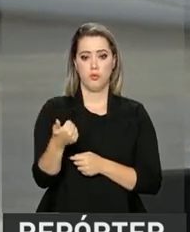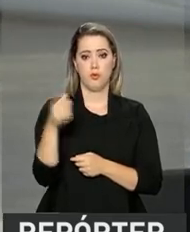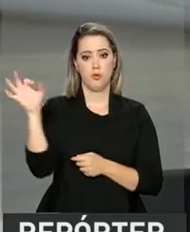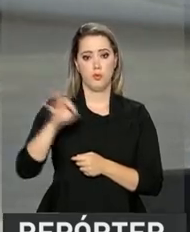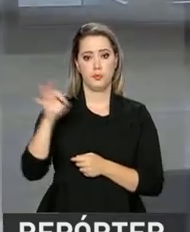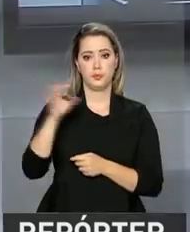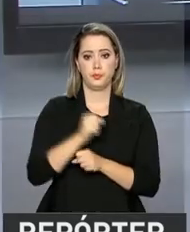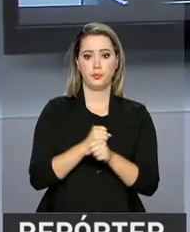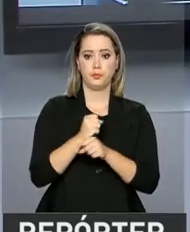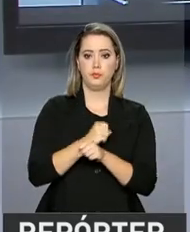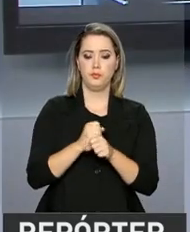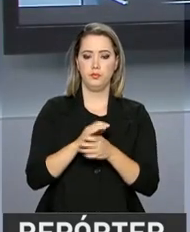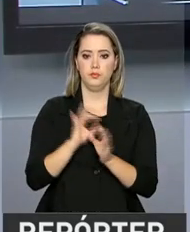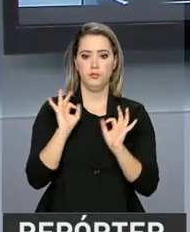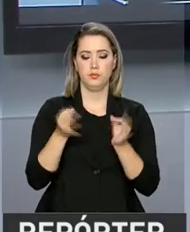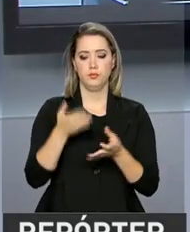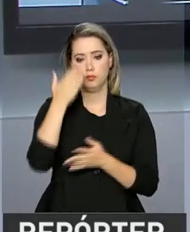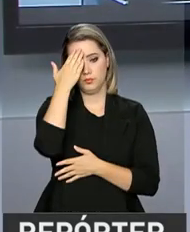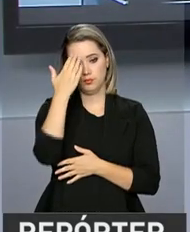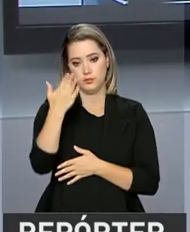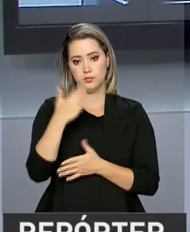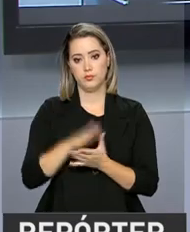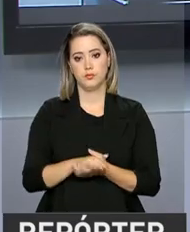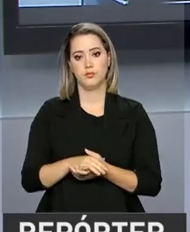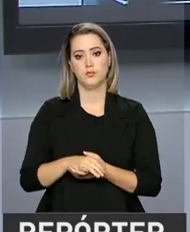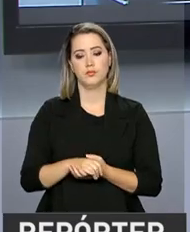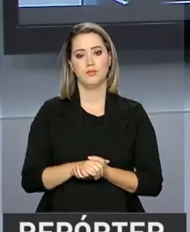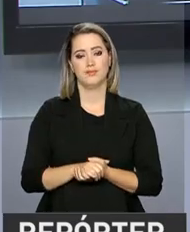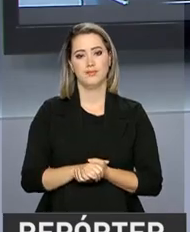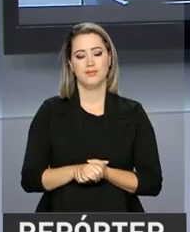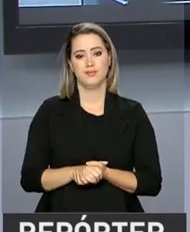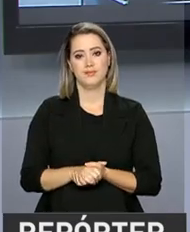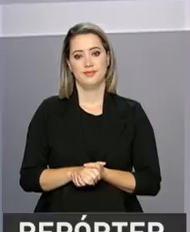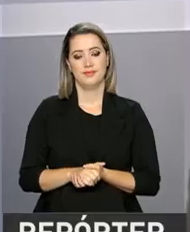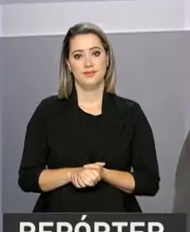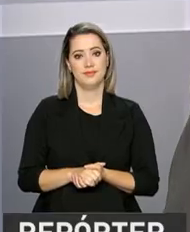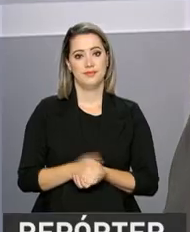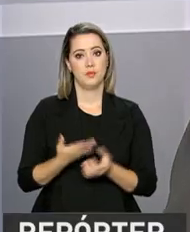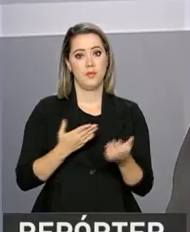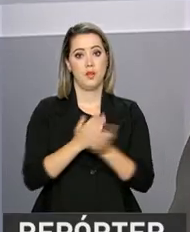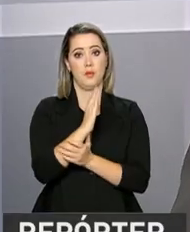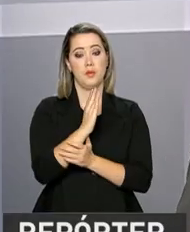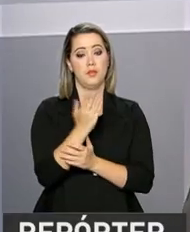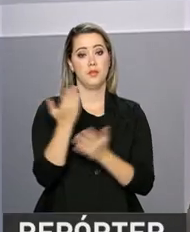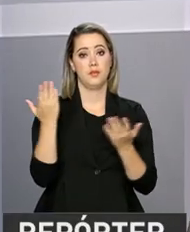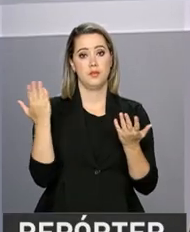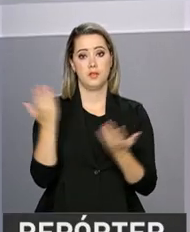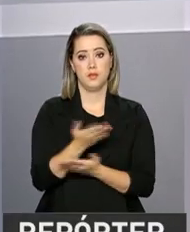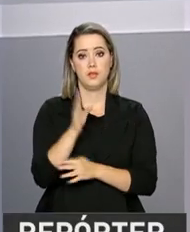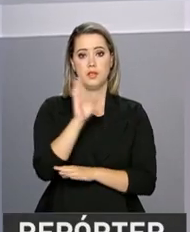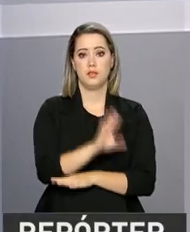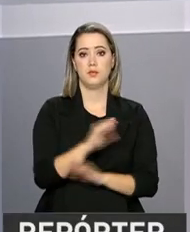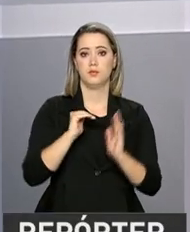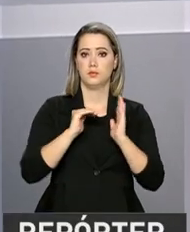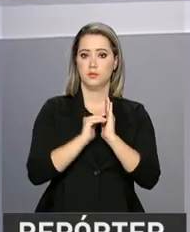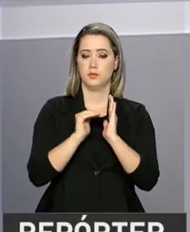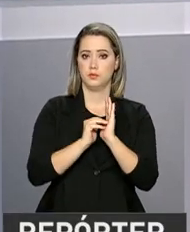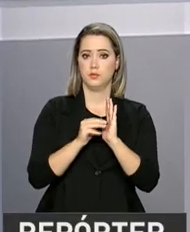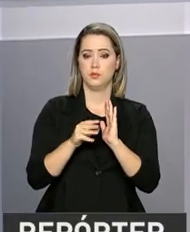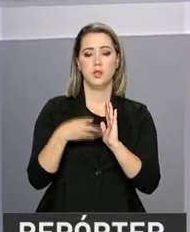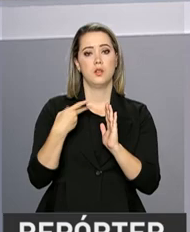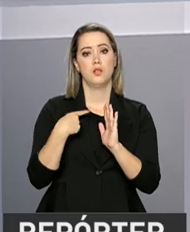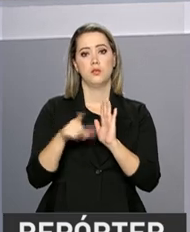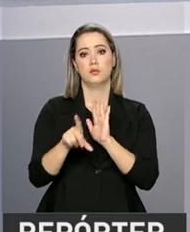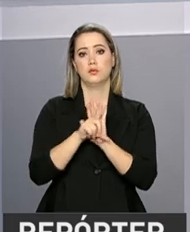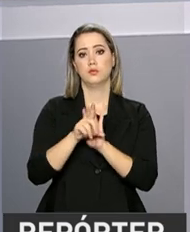524,1% ao ano. Roberto. Certo, Luana, obrigado pelas informações. E foi aprovada agora à tarde pelo Senado a medida provisória